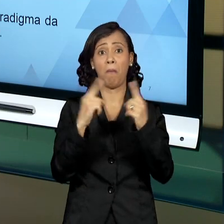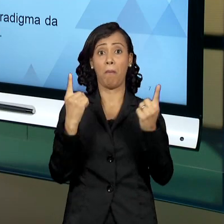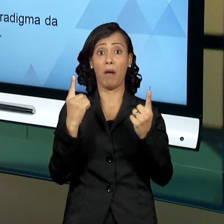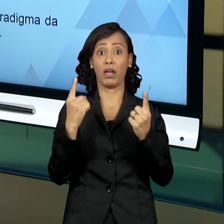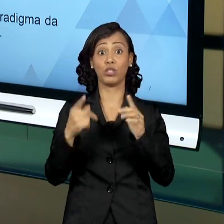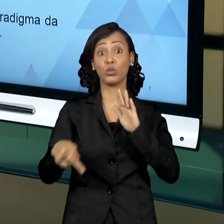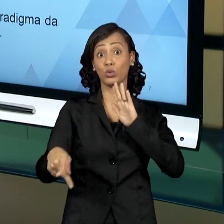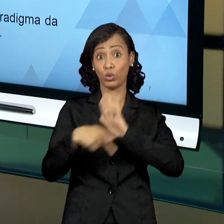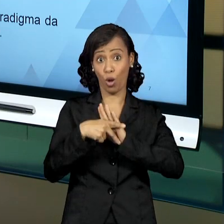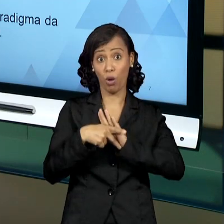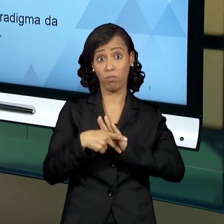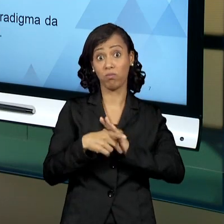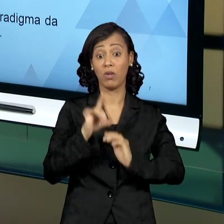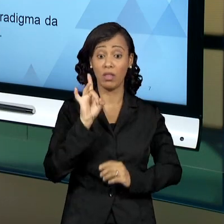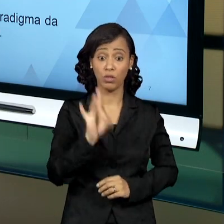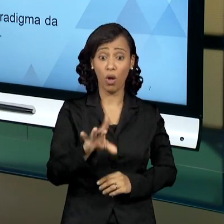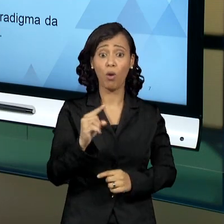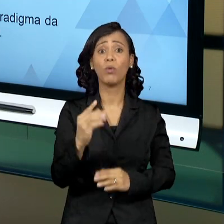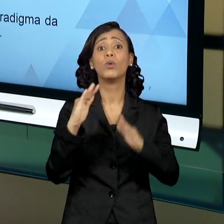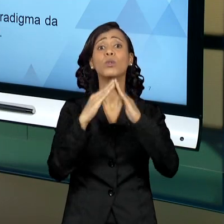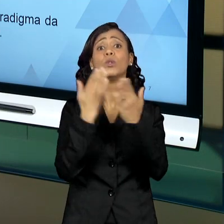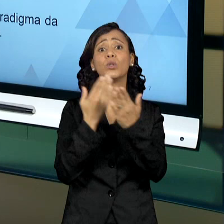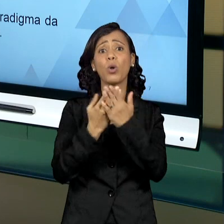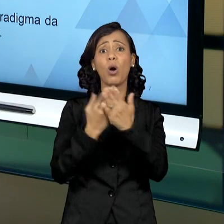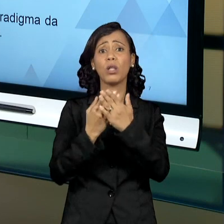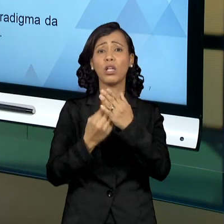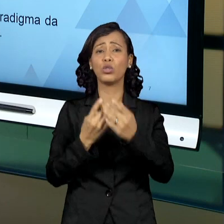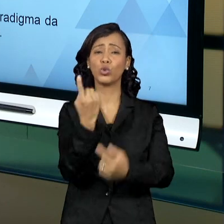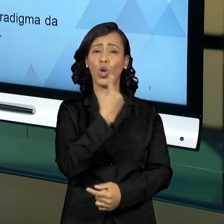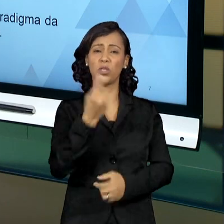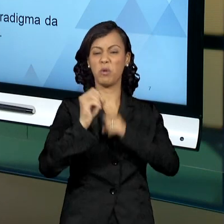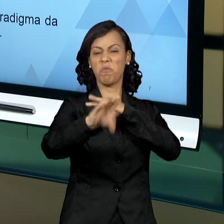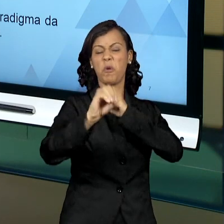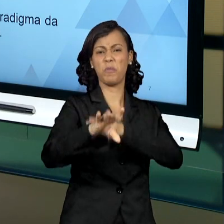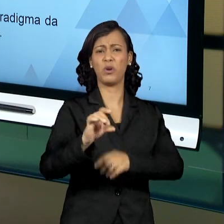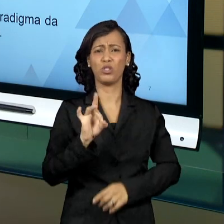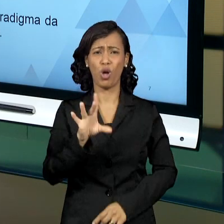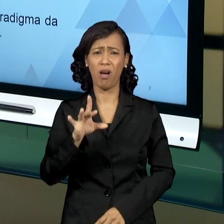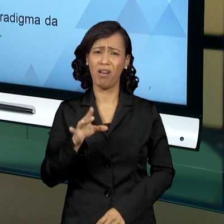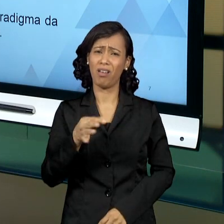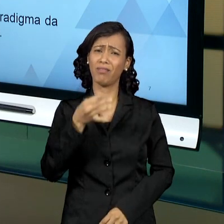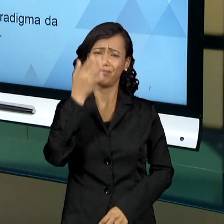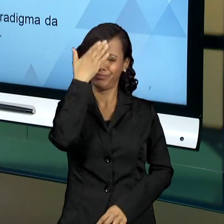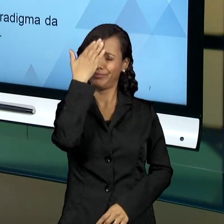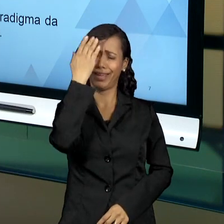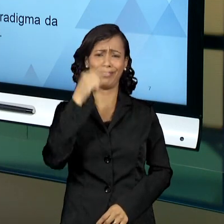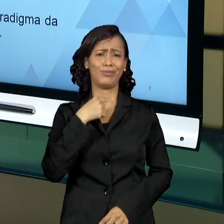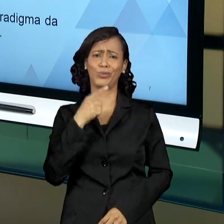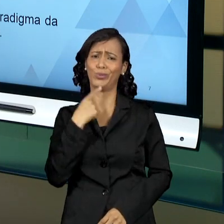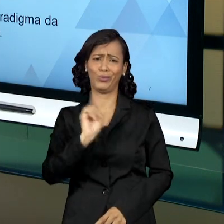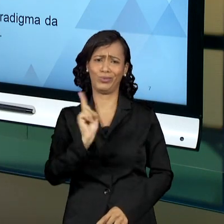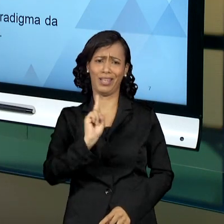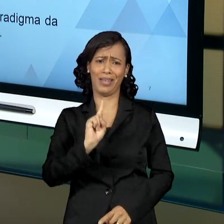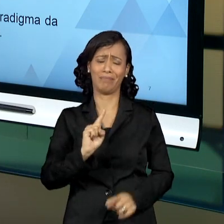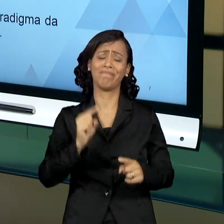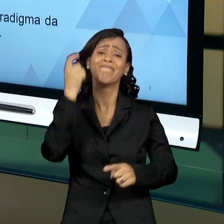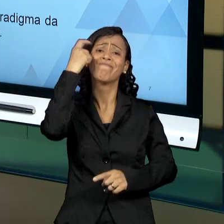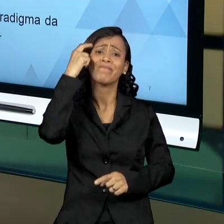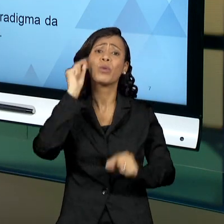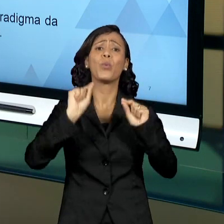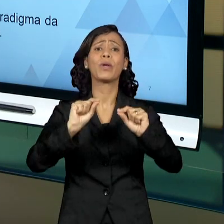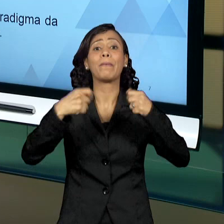todas as mazelas do nosso país. Sabemos dos desafios que estão postos, porém, um professor e um